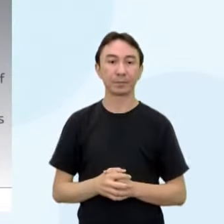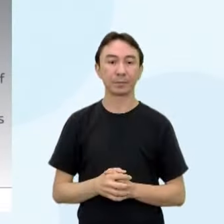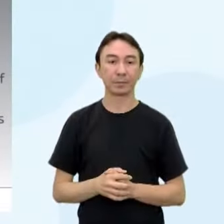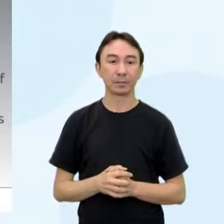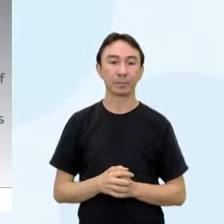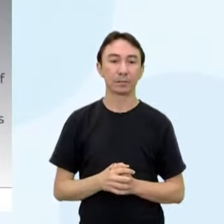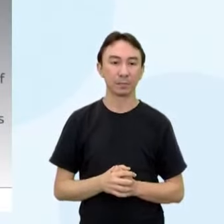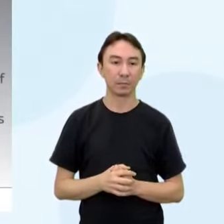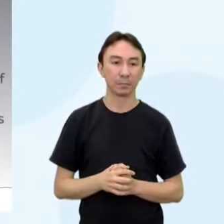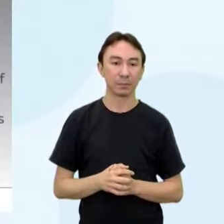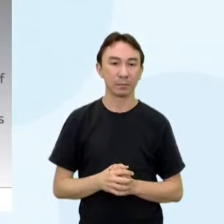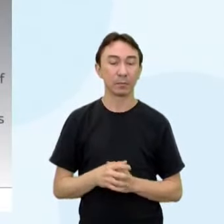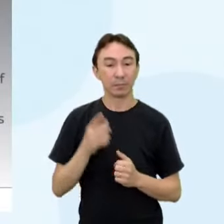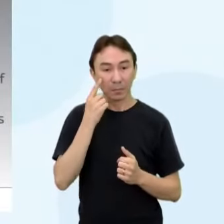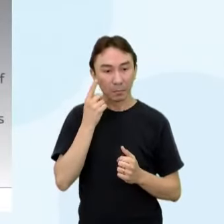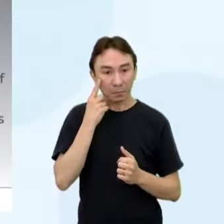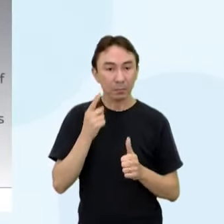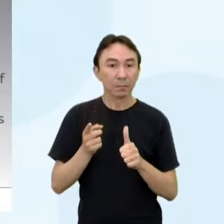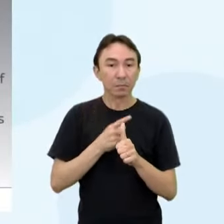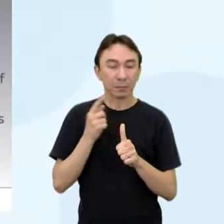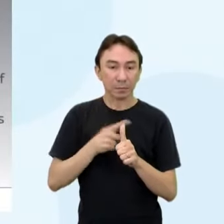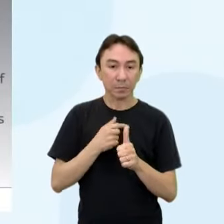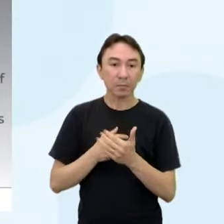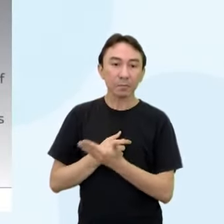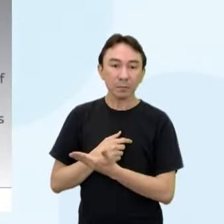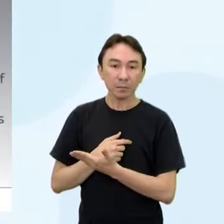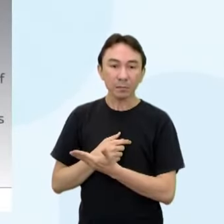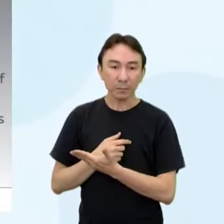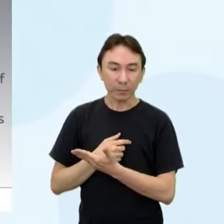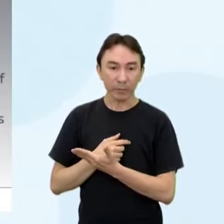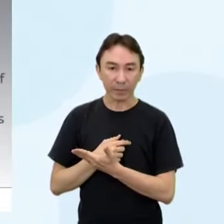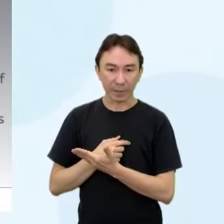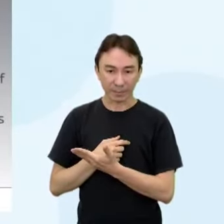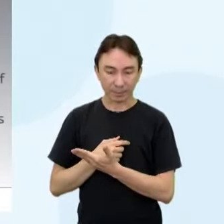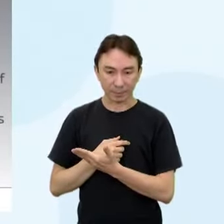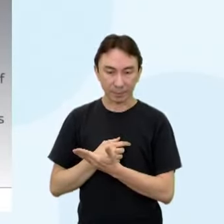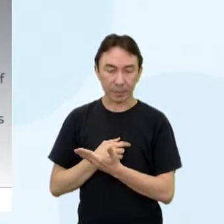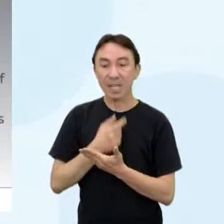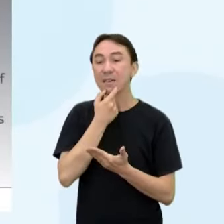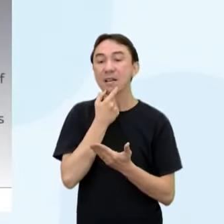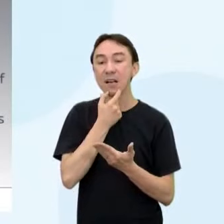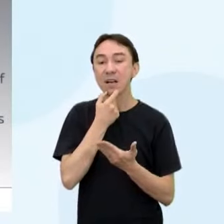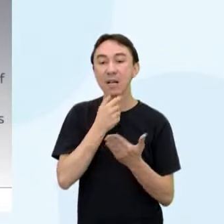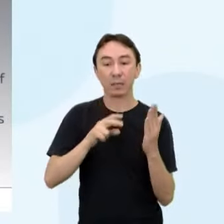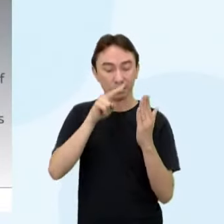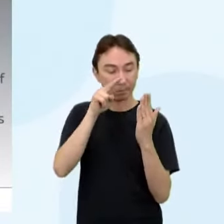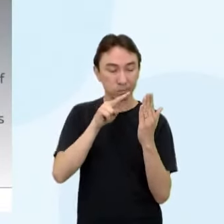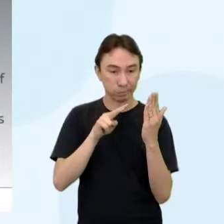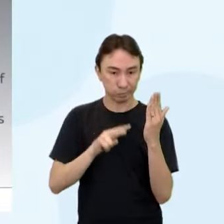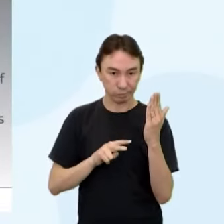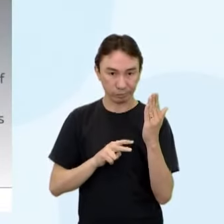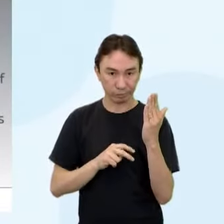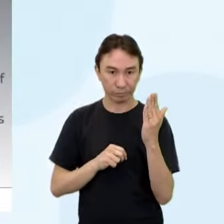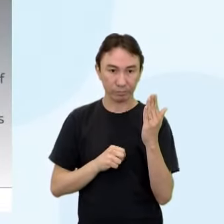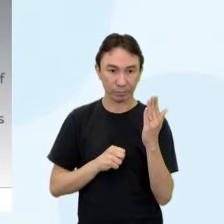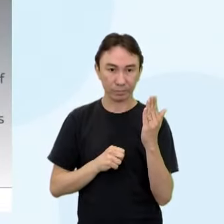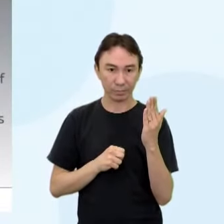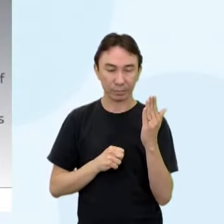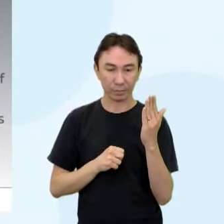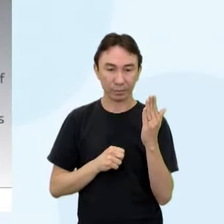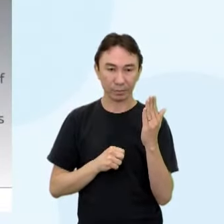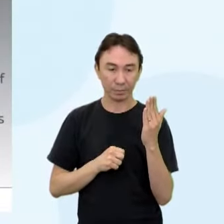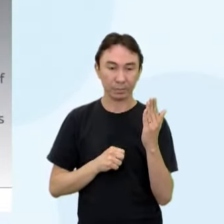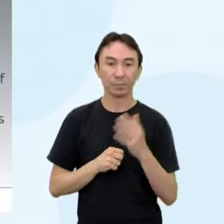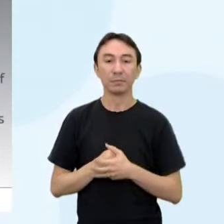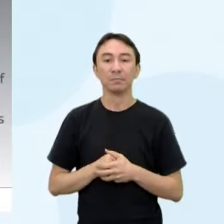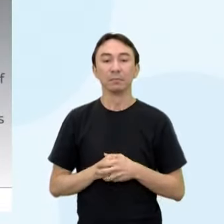first paragraph, o primeiro parágrafo está lá para vocês. Pluto was discovered in 1930, let me put here the